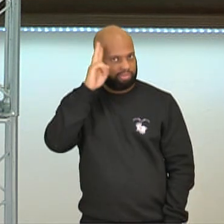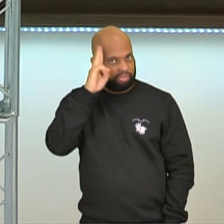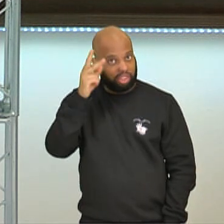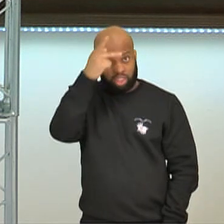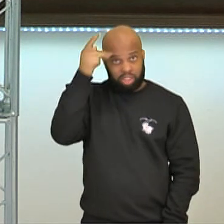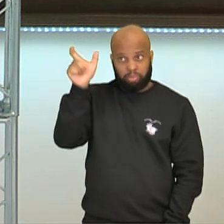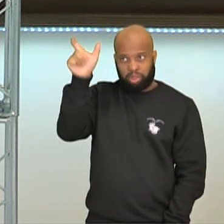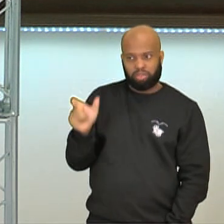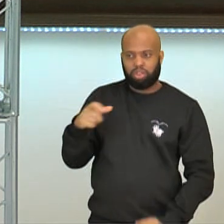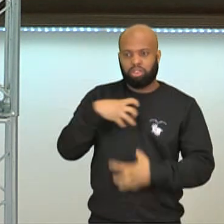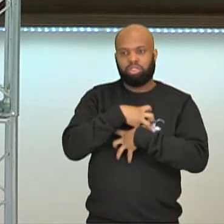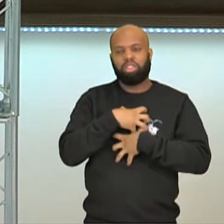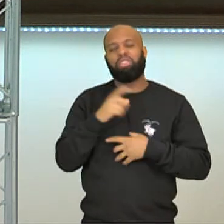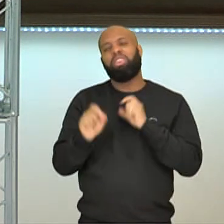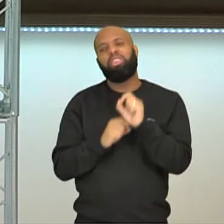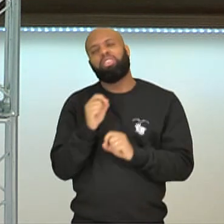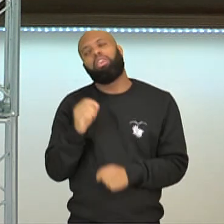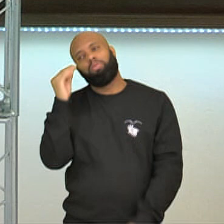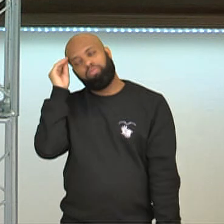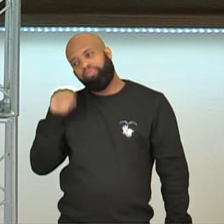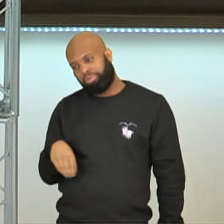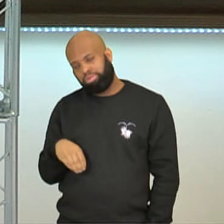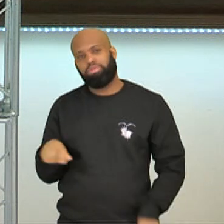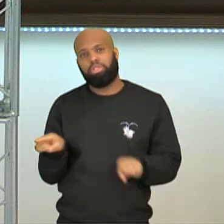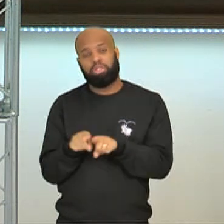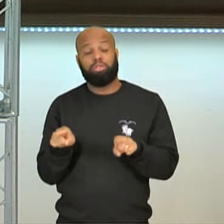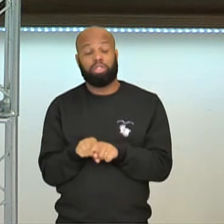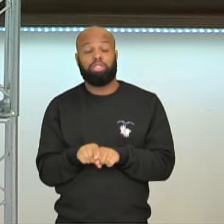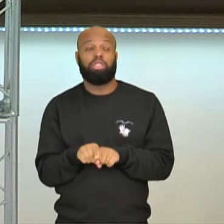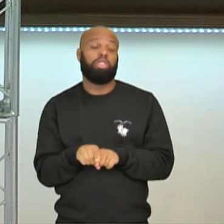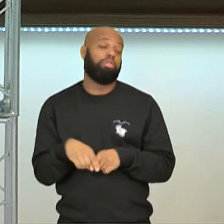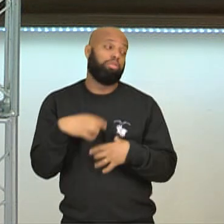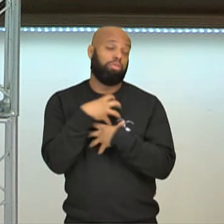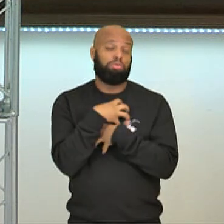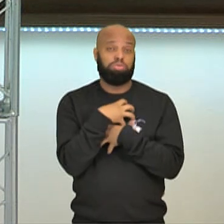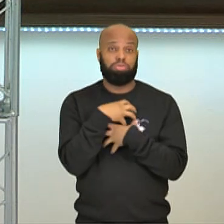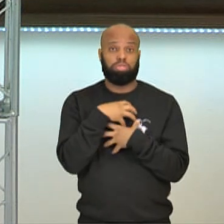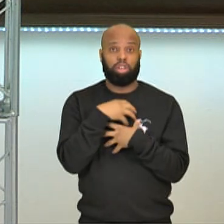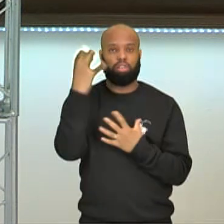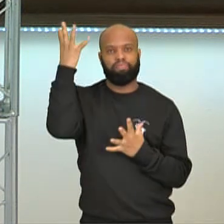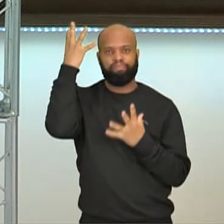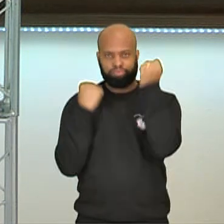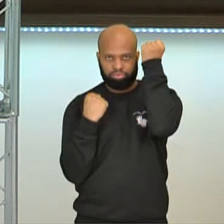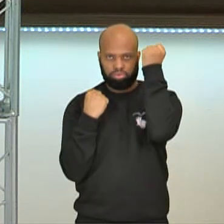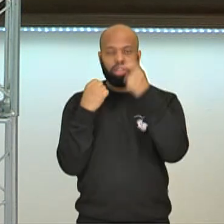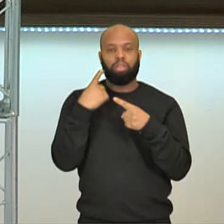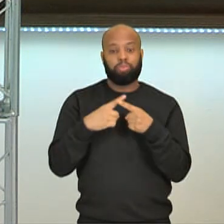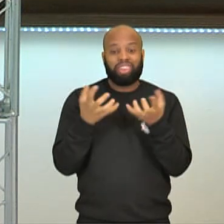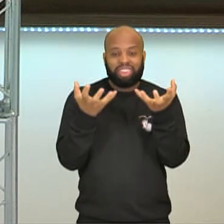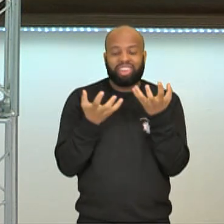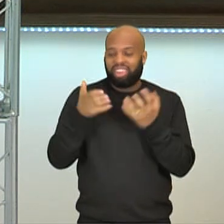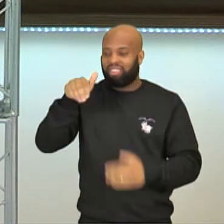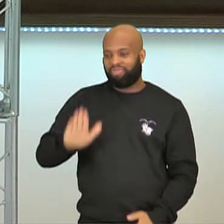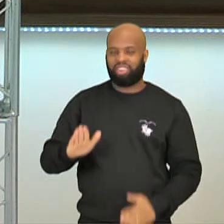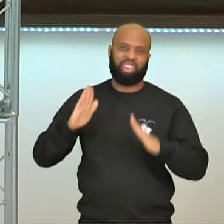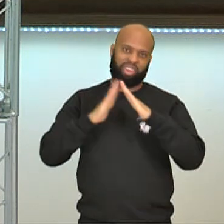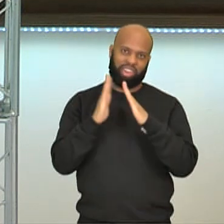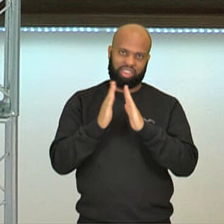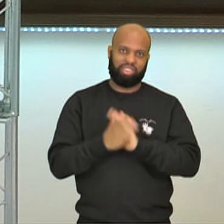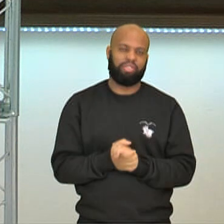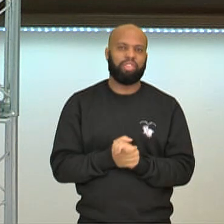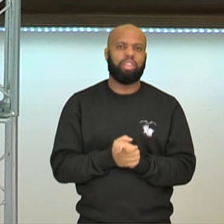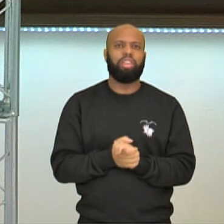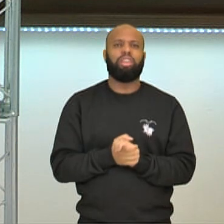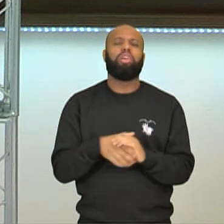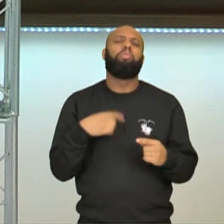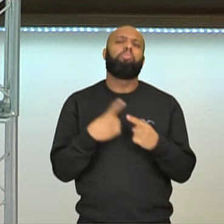as pessoas estão um pouco indispostas, estão um pouco mal-humoradas, porque elas queriam ter ficado mais em casa. E aí ele diz assim, para